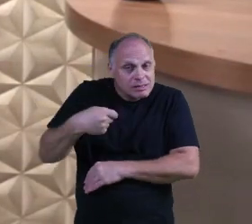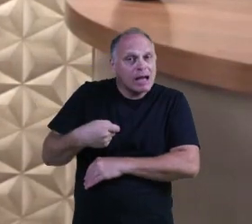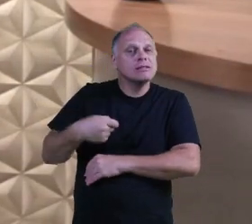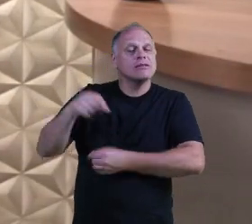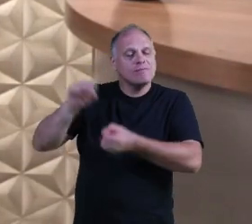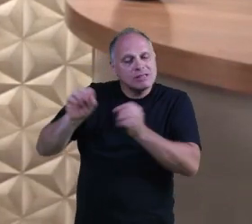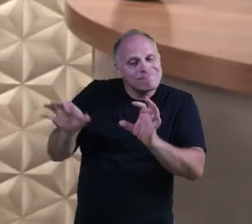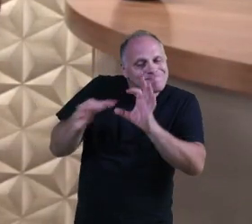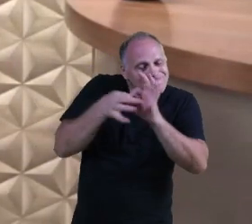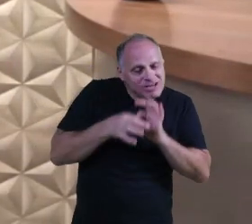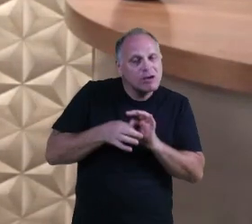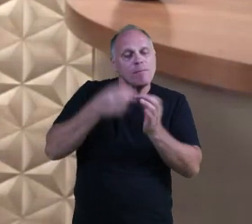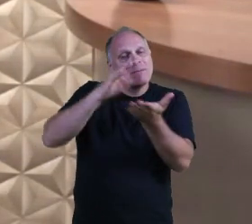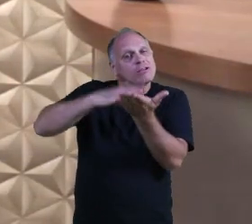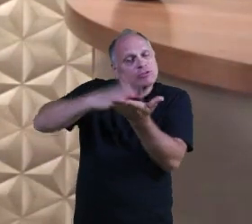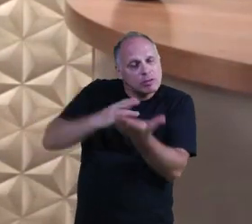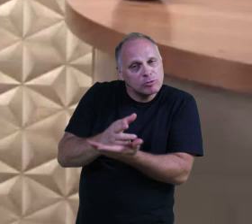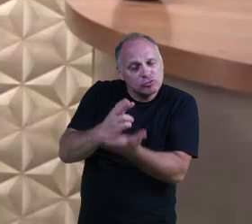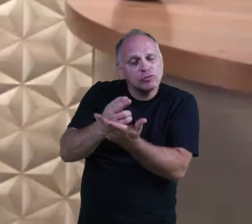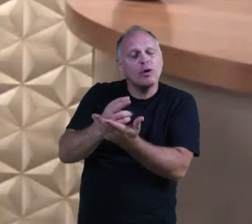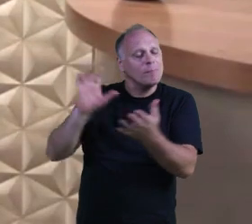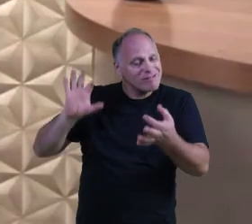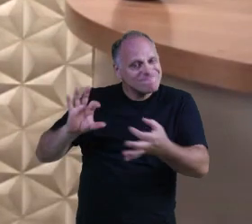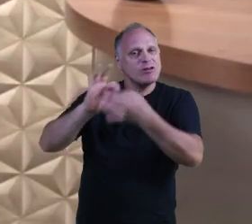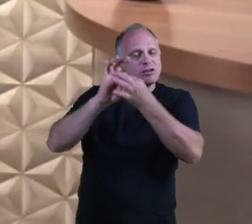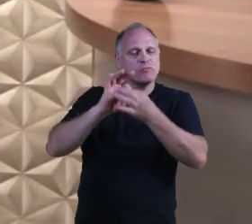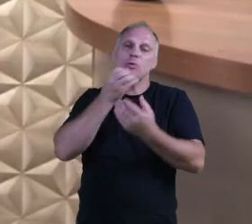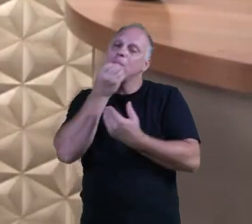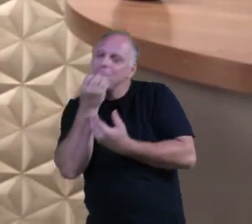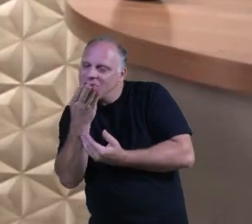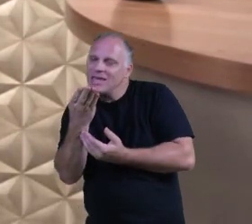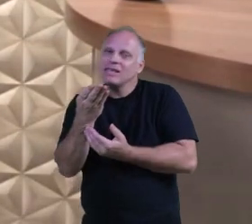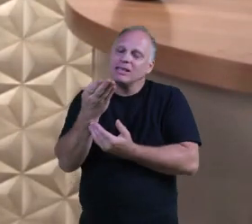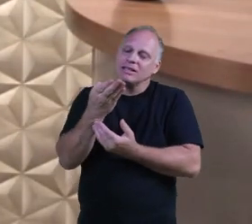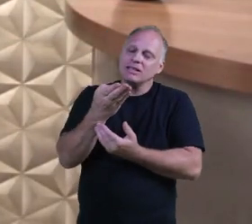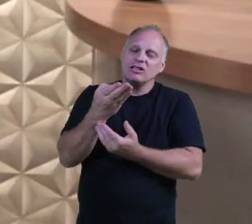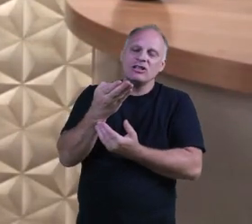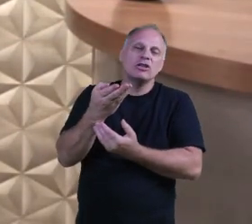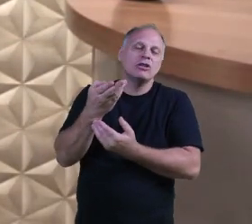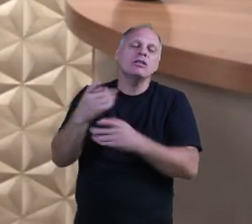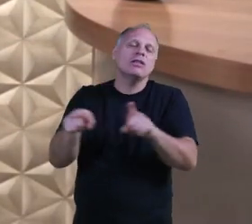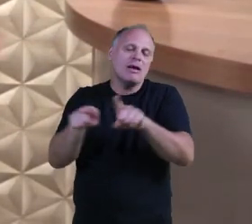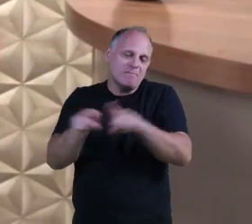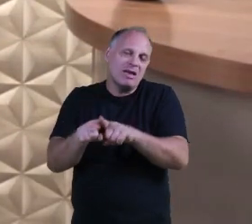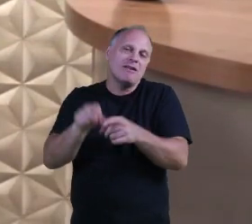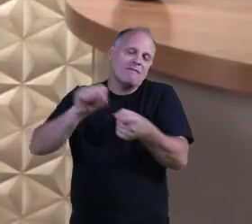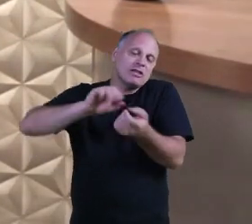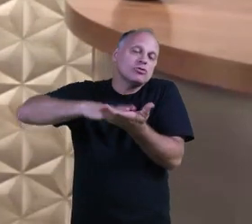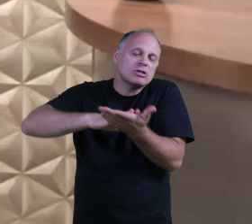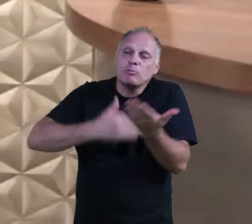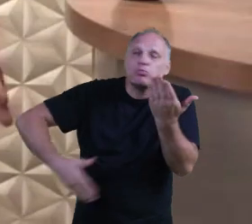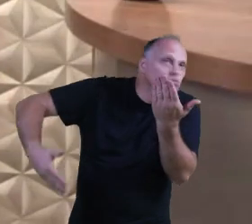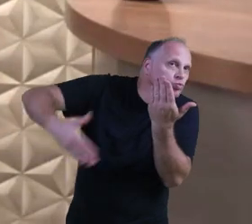o samba, ele agrega, né? Então, eu vou em outros lugares,